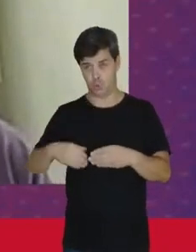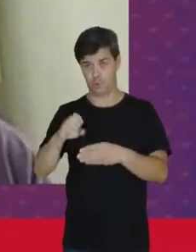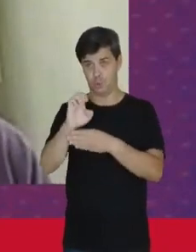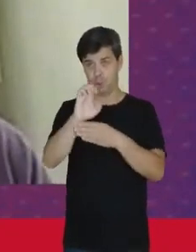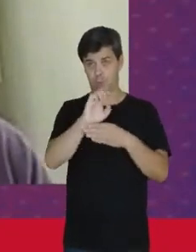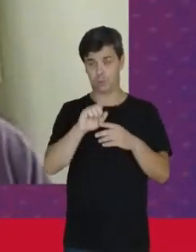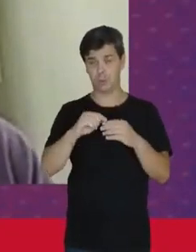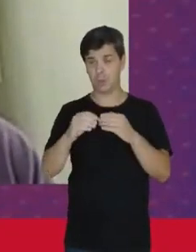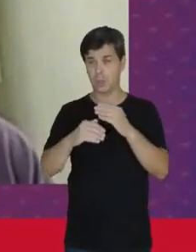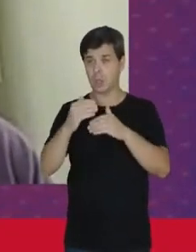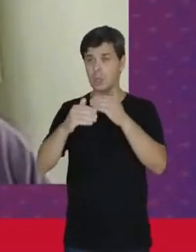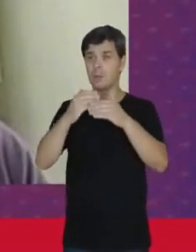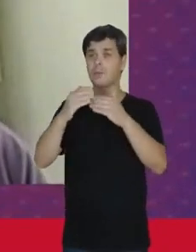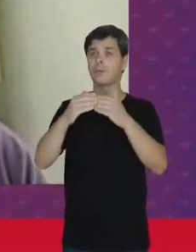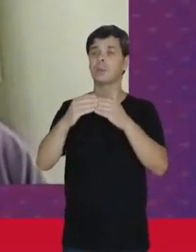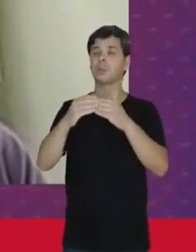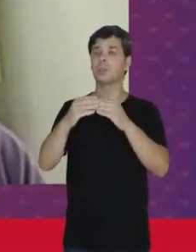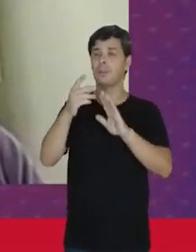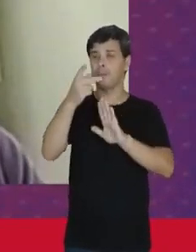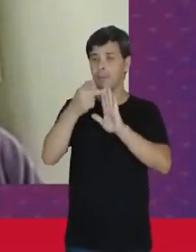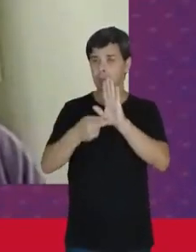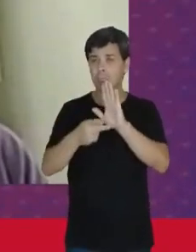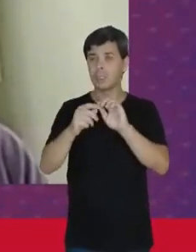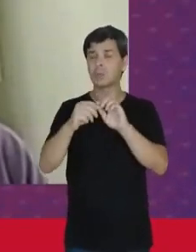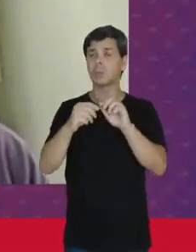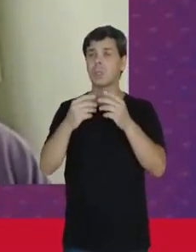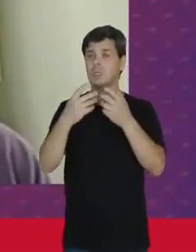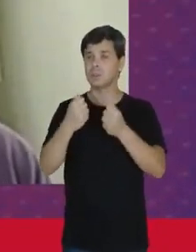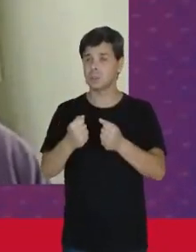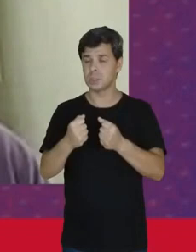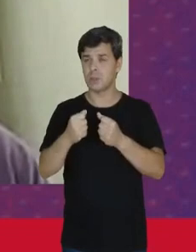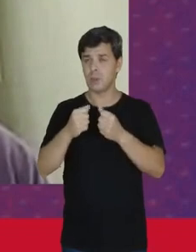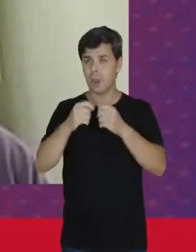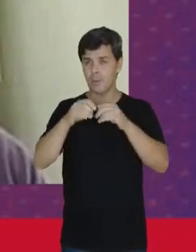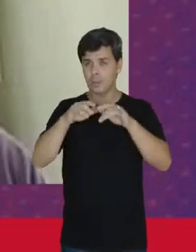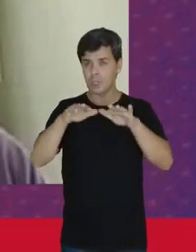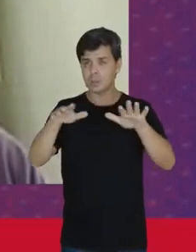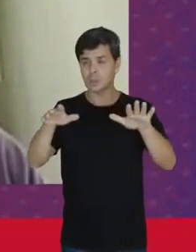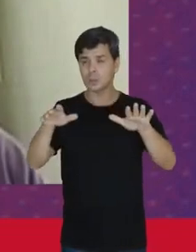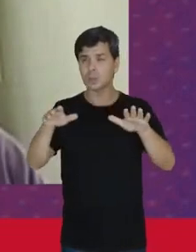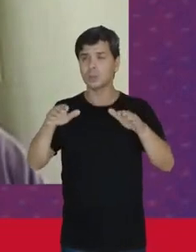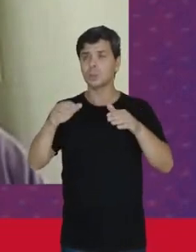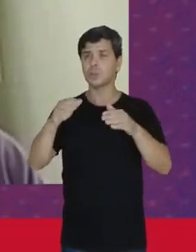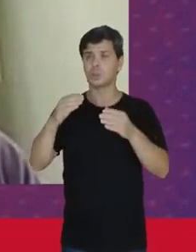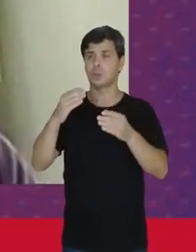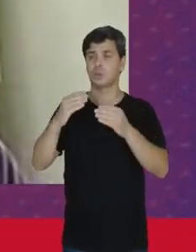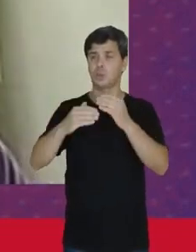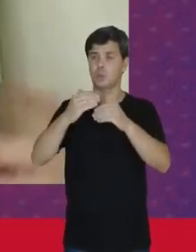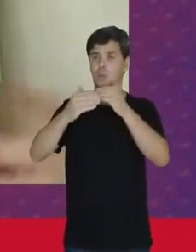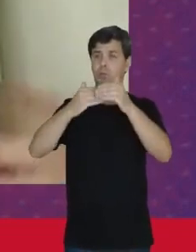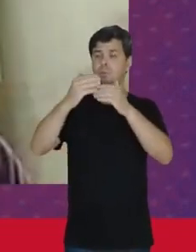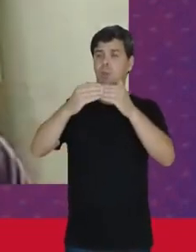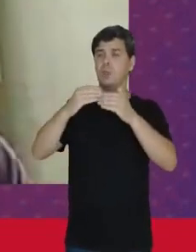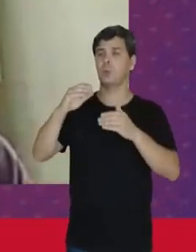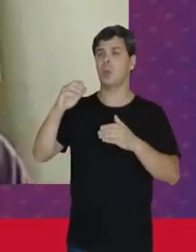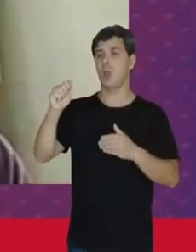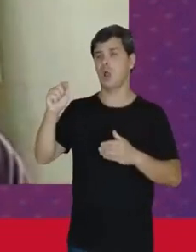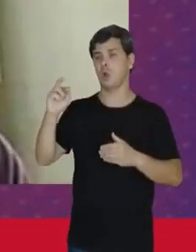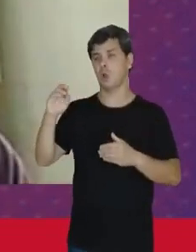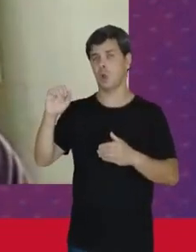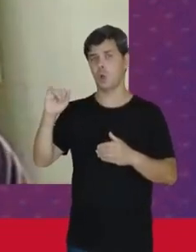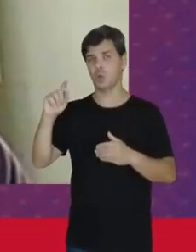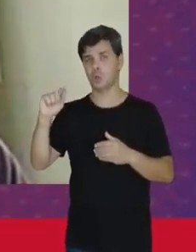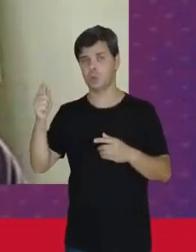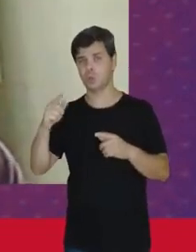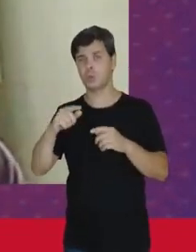promovam, que planejem e que permitam, né, a ampliação desses processos de transição agroecológica, ou então a